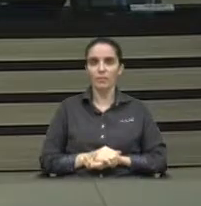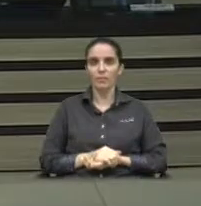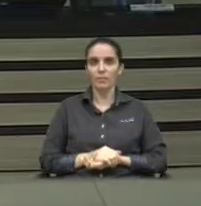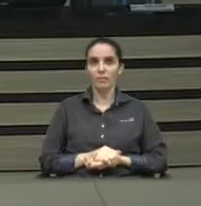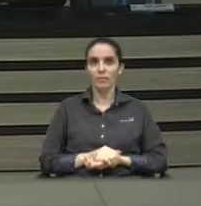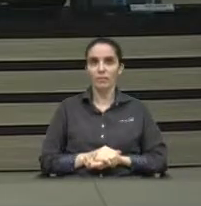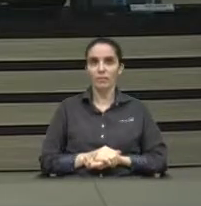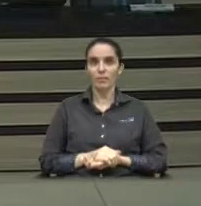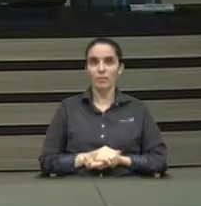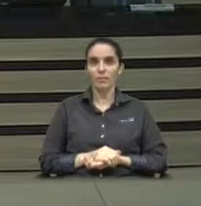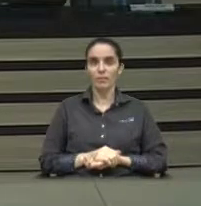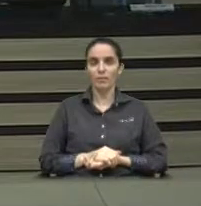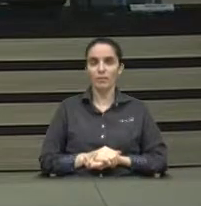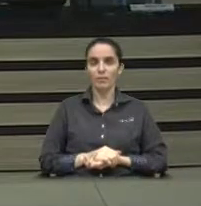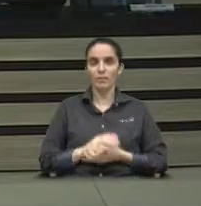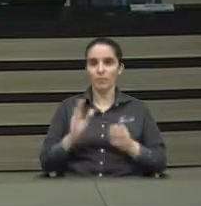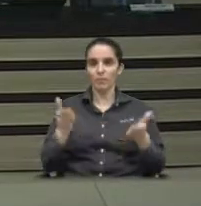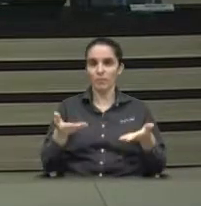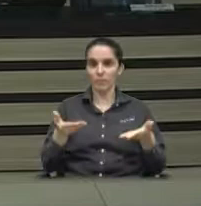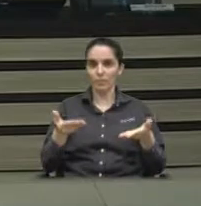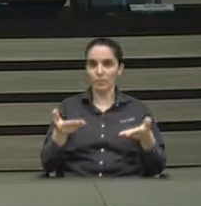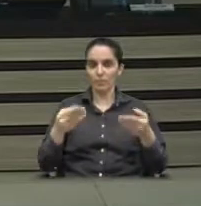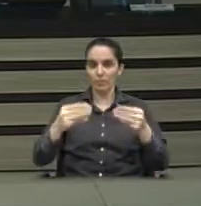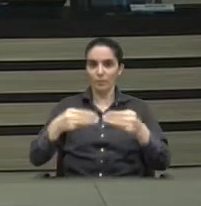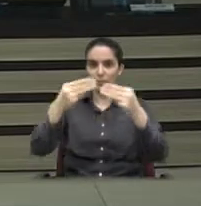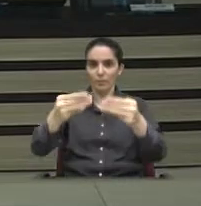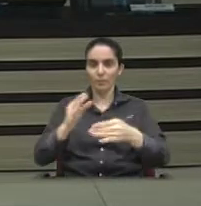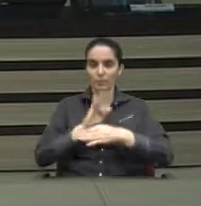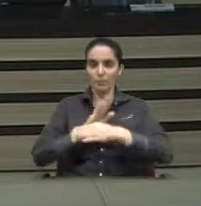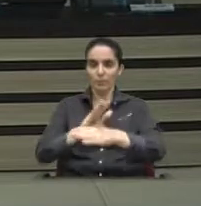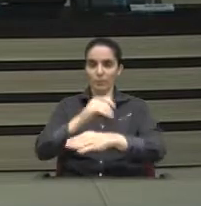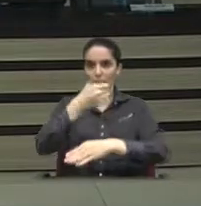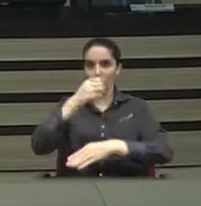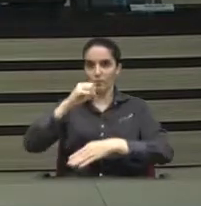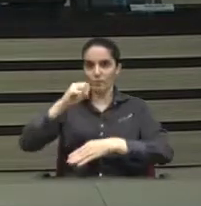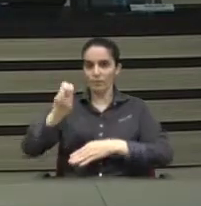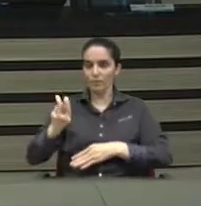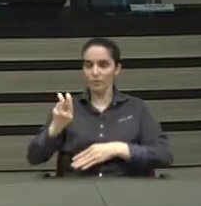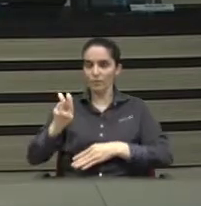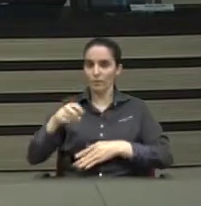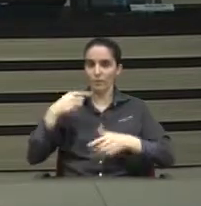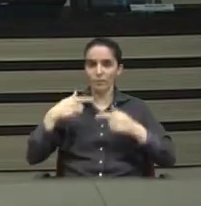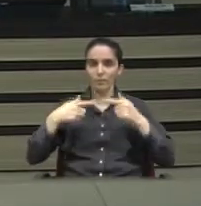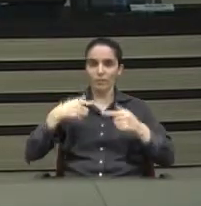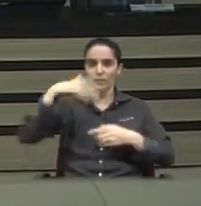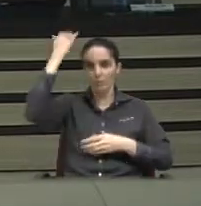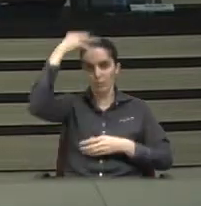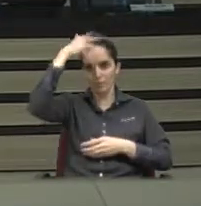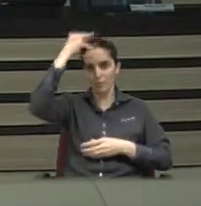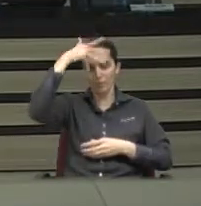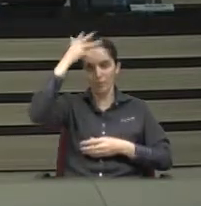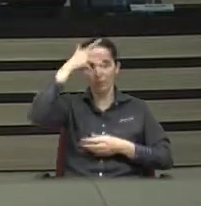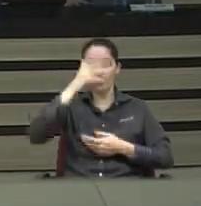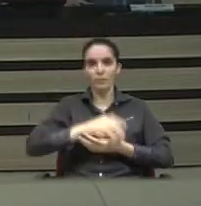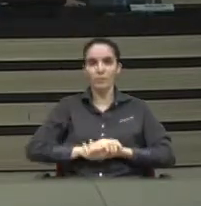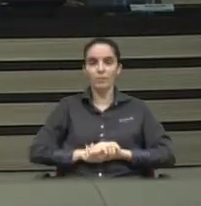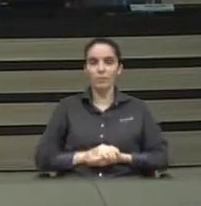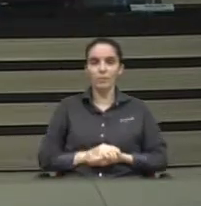Encerrando a pauta, agora voltamos para a moção de apoio 185, para discutir a moção Érica Tanque.